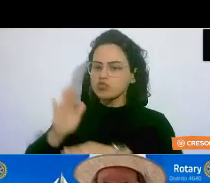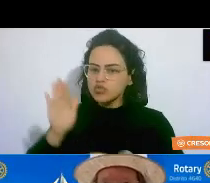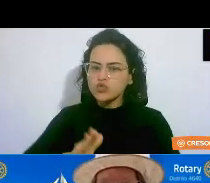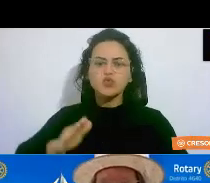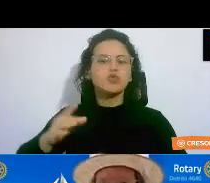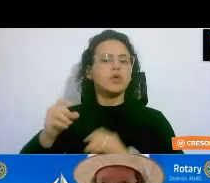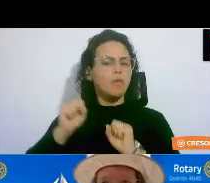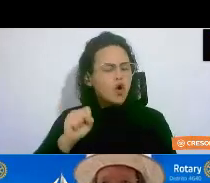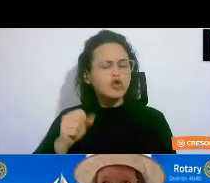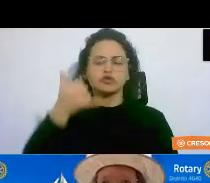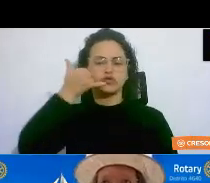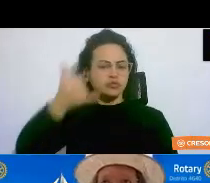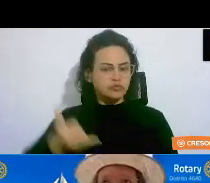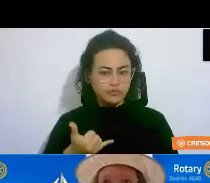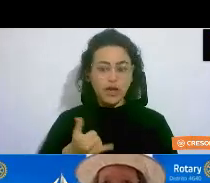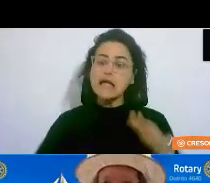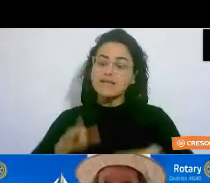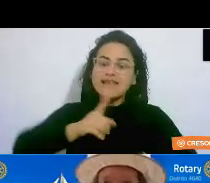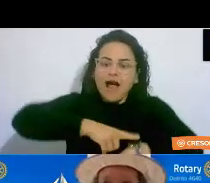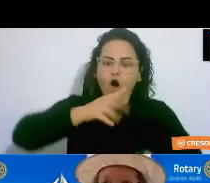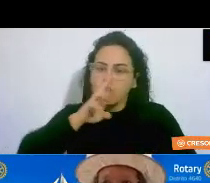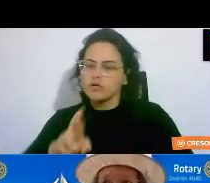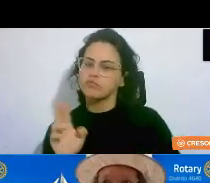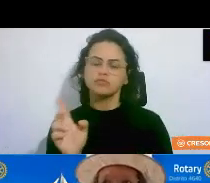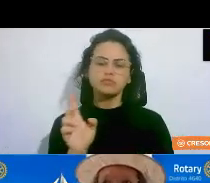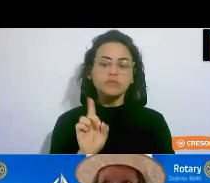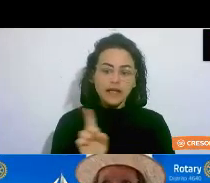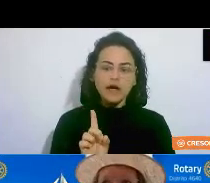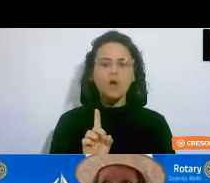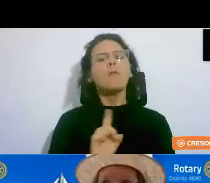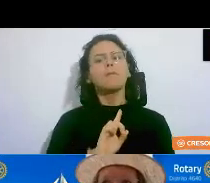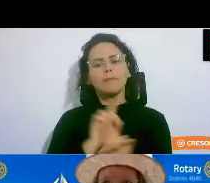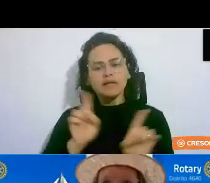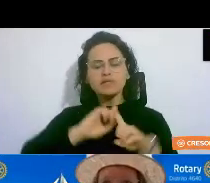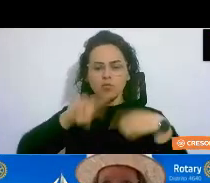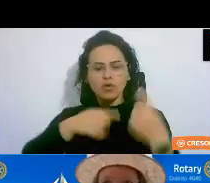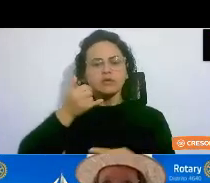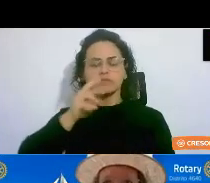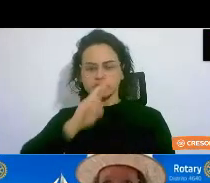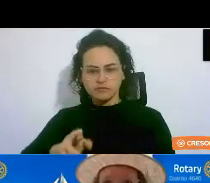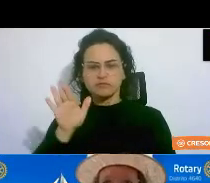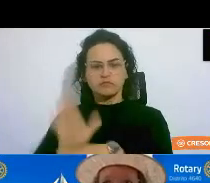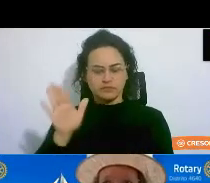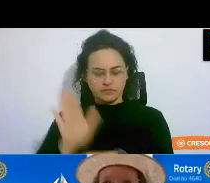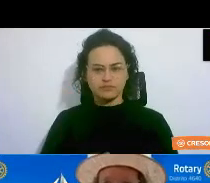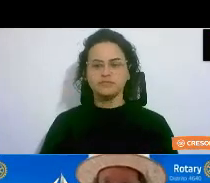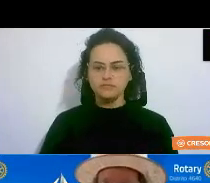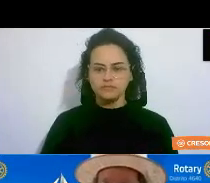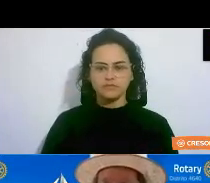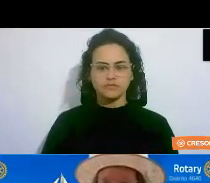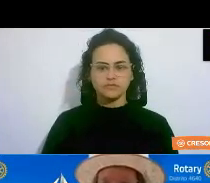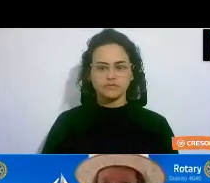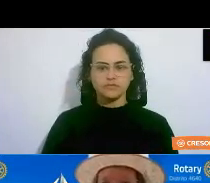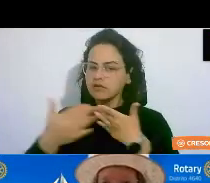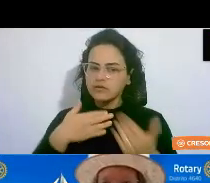me ligar, eu posso não responder na hora, tá? Mas estou à disposição para atendê-los naquilo que for